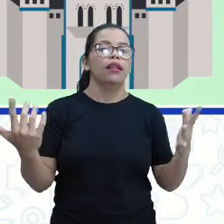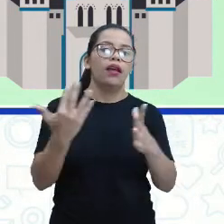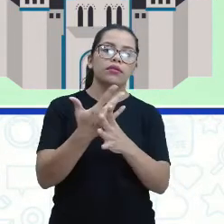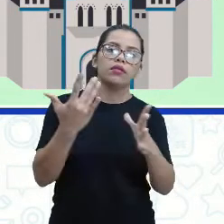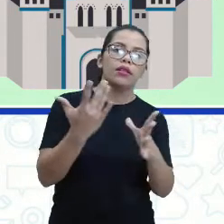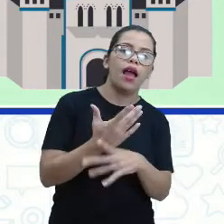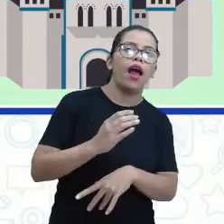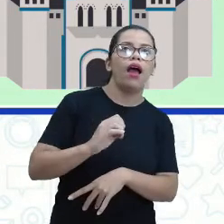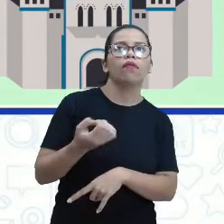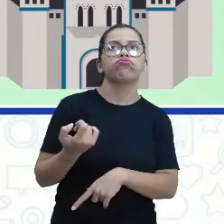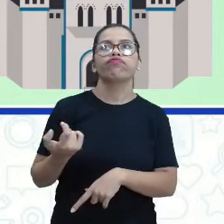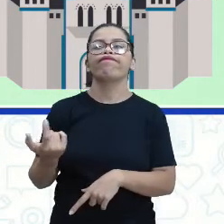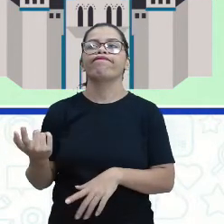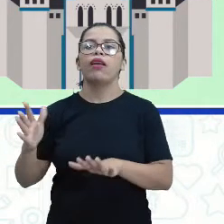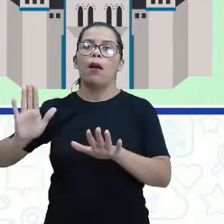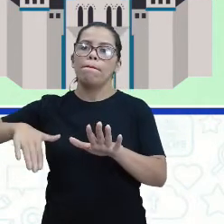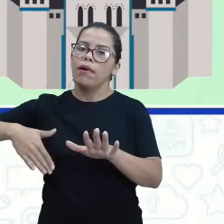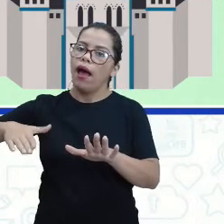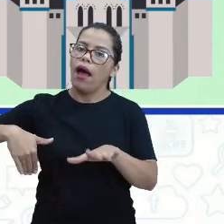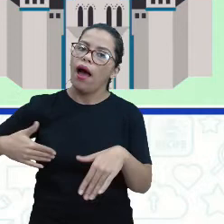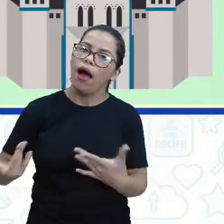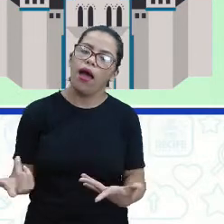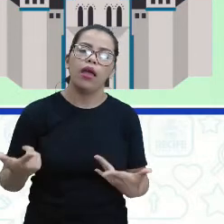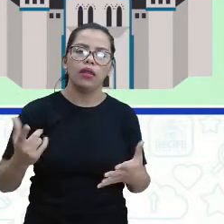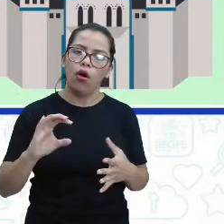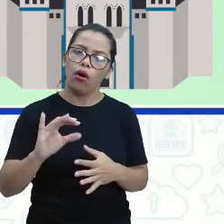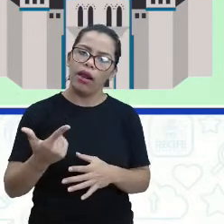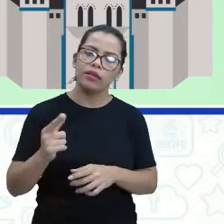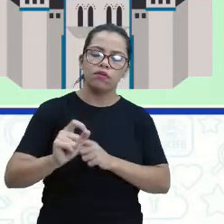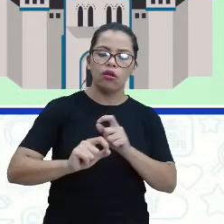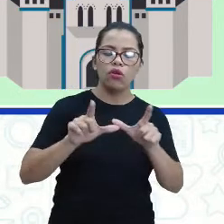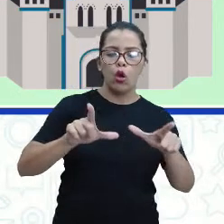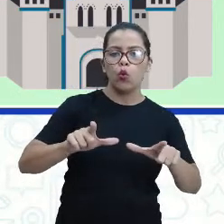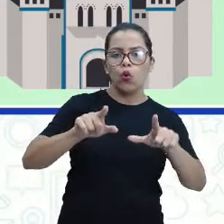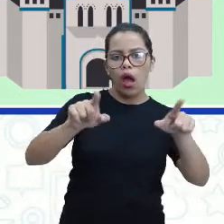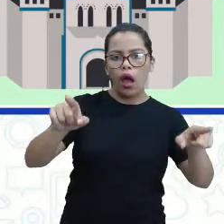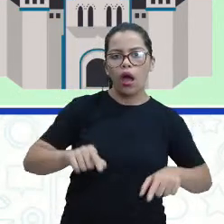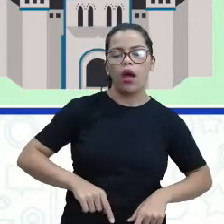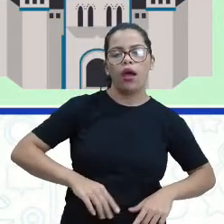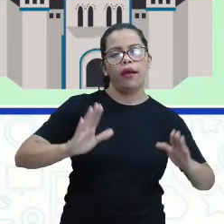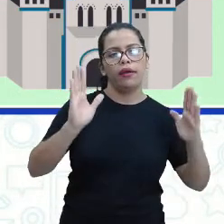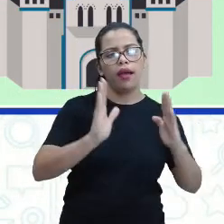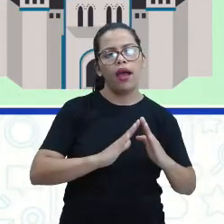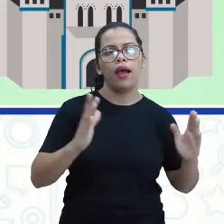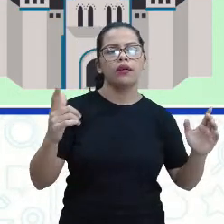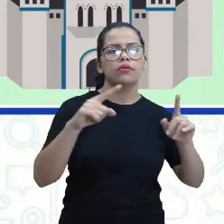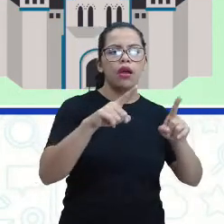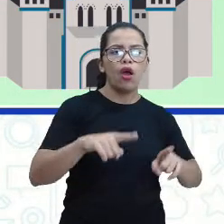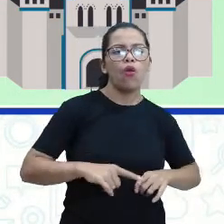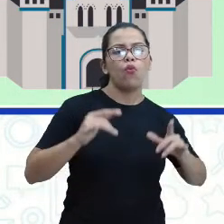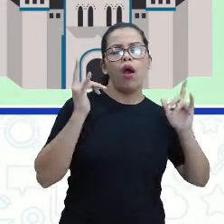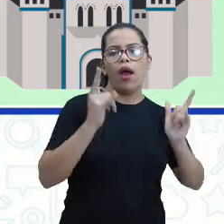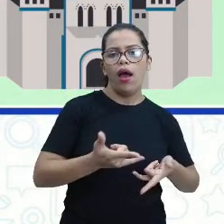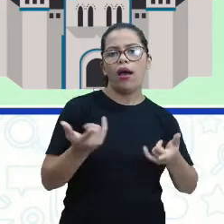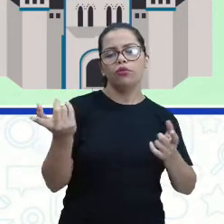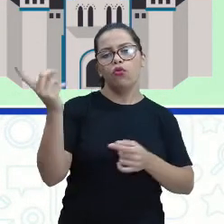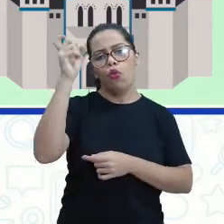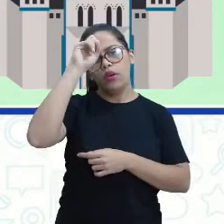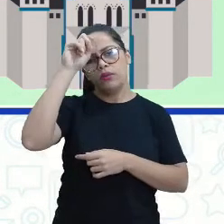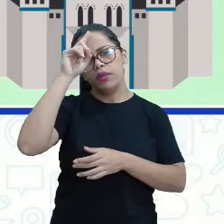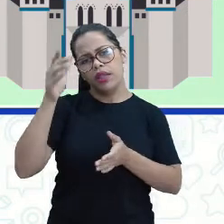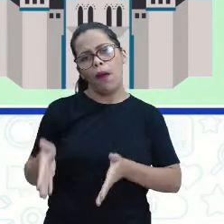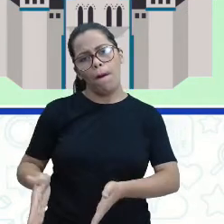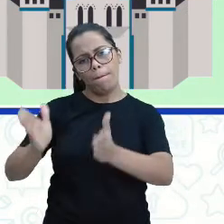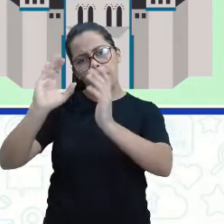São classificados em espaços fechados, casa, quarto, hospital, prédios, né, no geral,